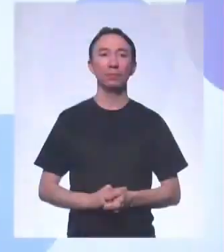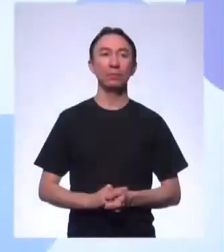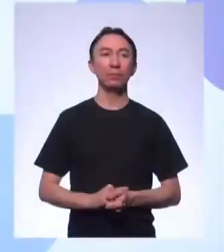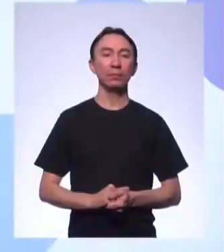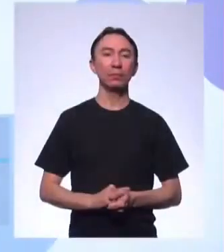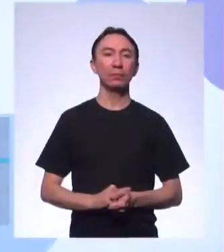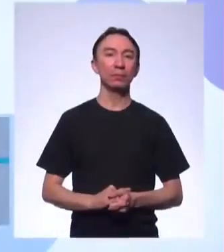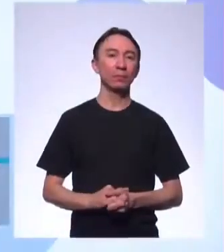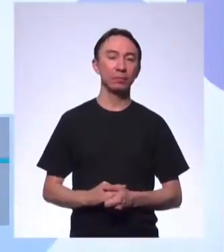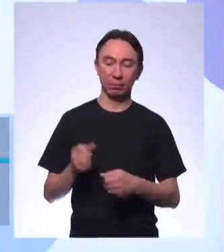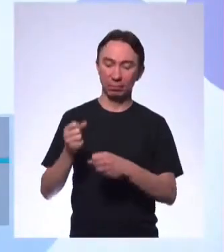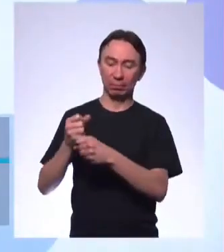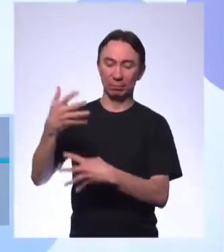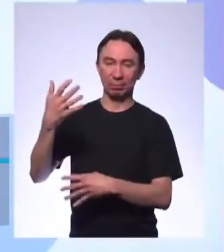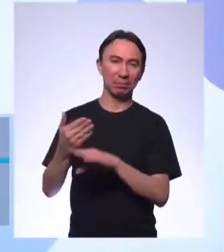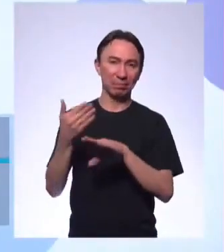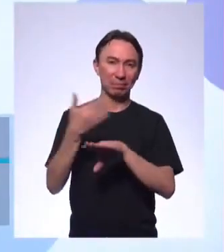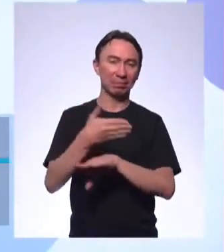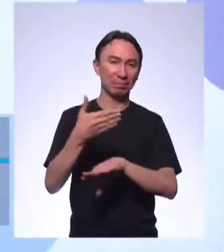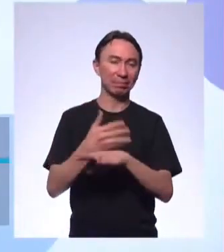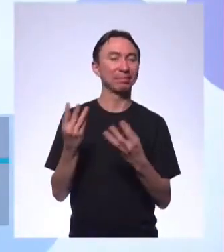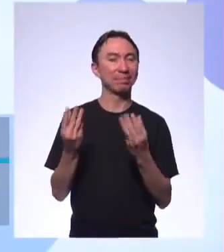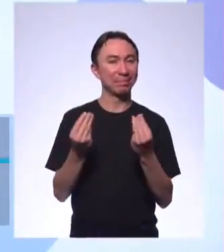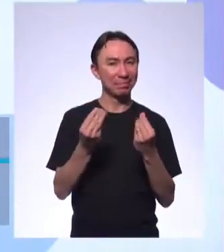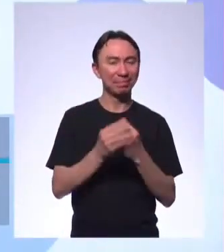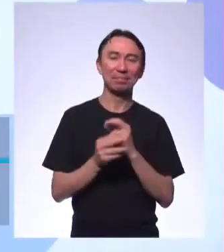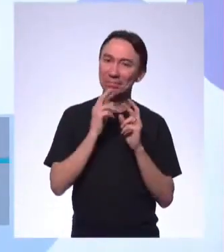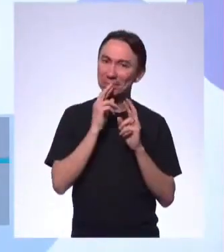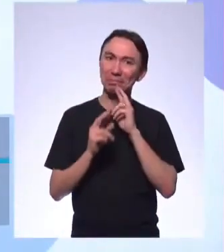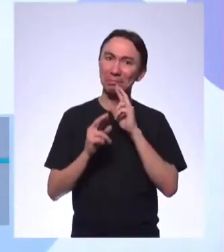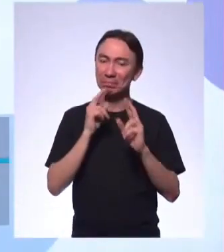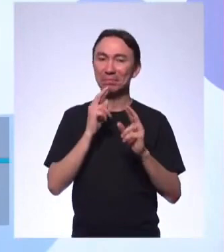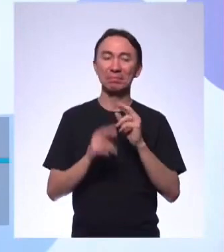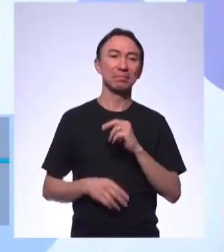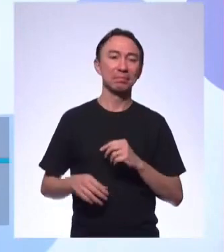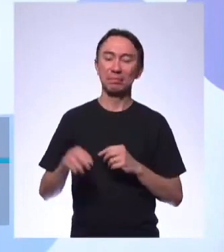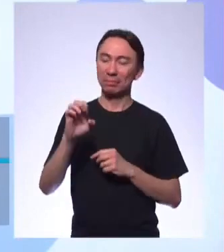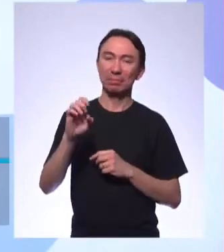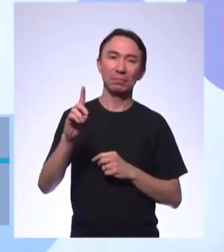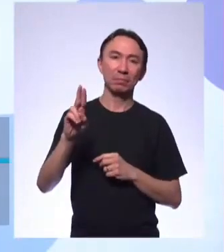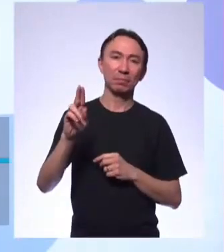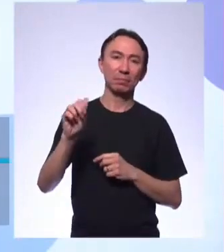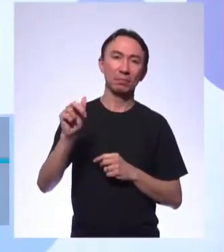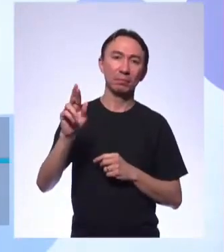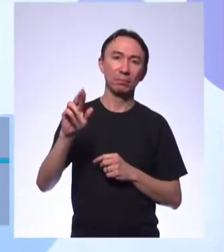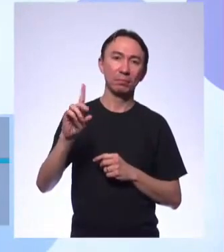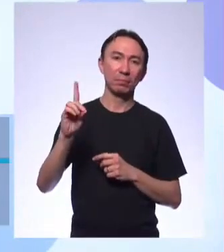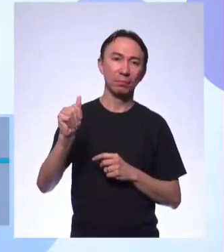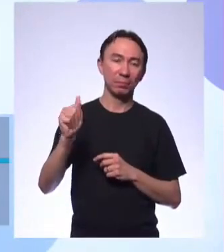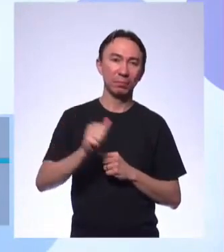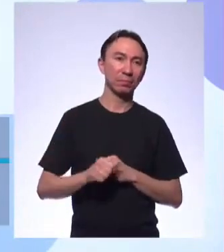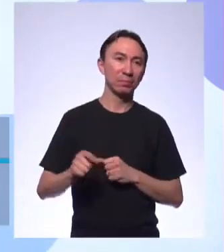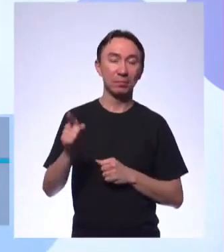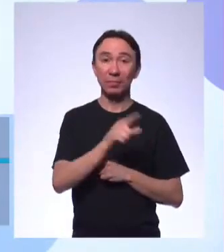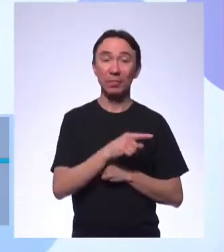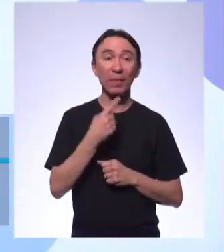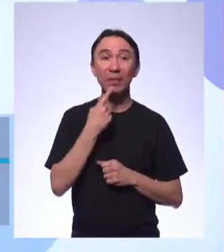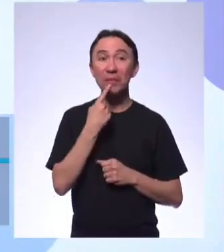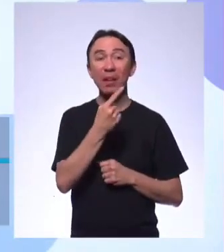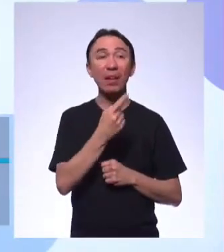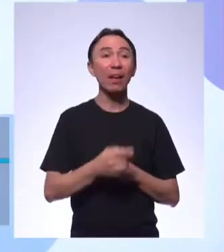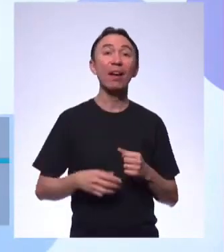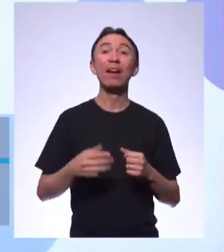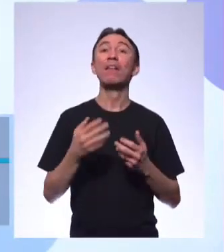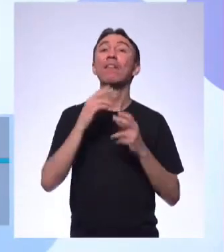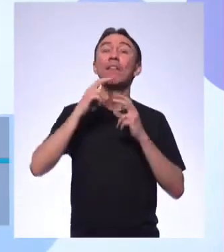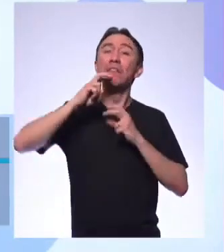Muitas participações, pessoal participando aqui, respondendo ativamente aqui, a Eduarda, ela responde, o eu lírico clama a volta de uma pessoa querida